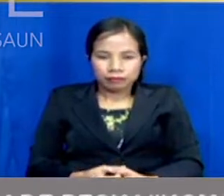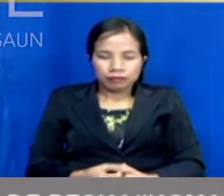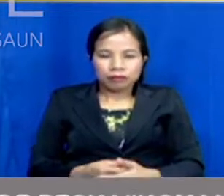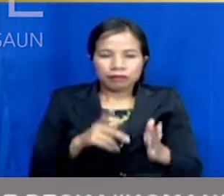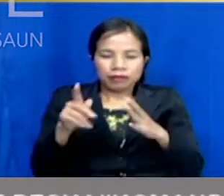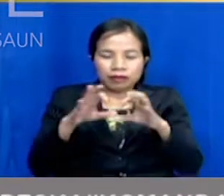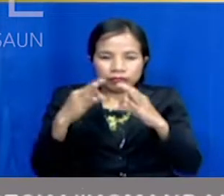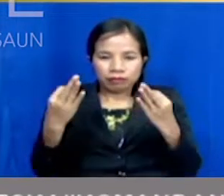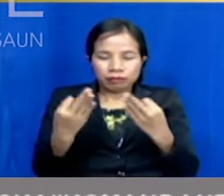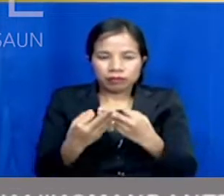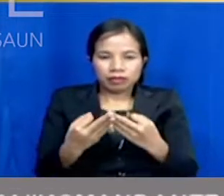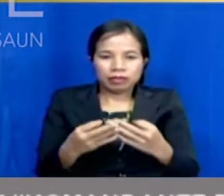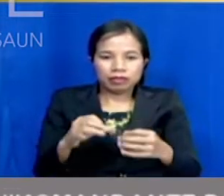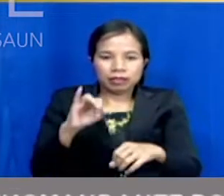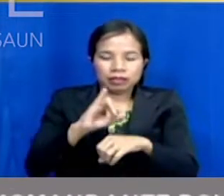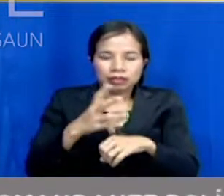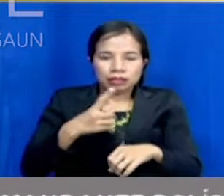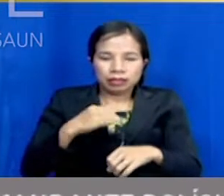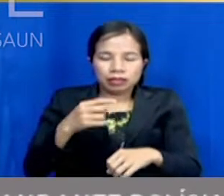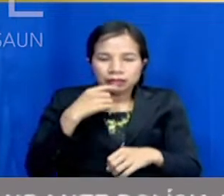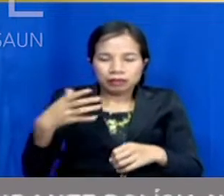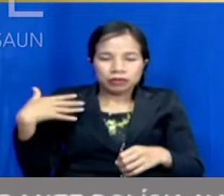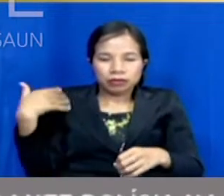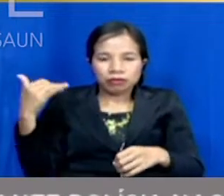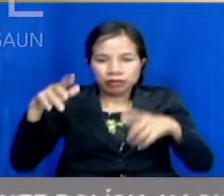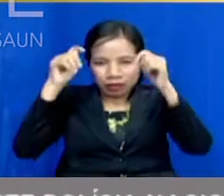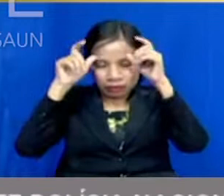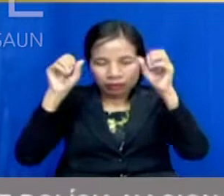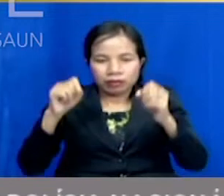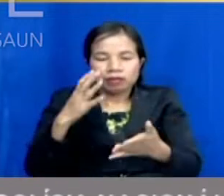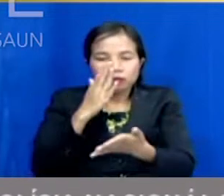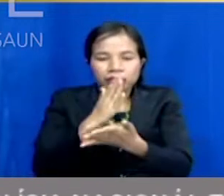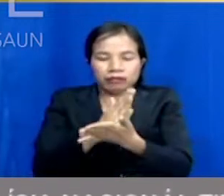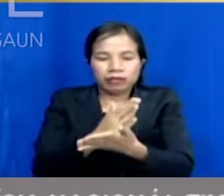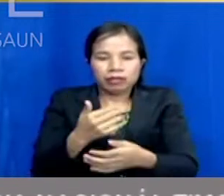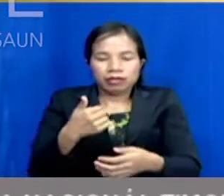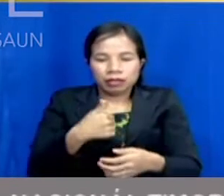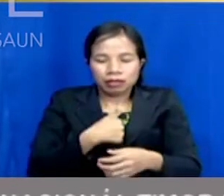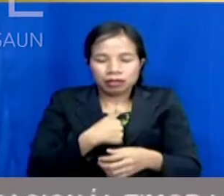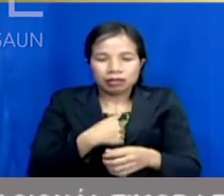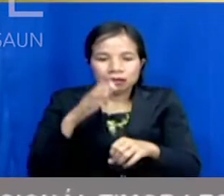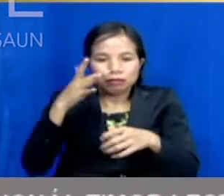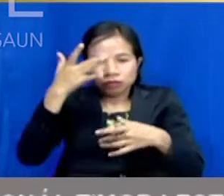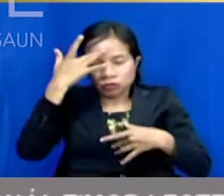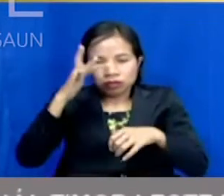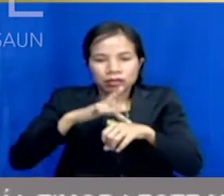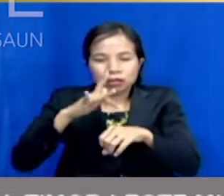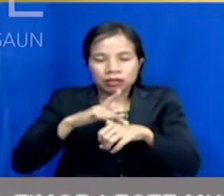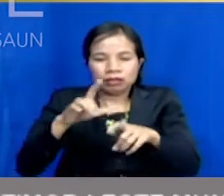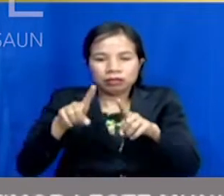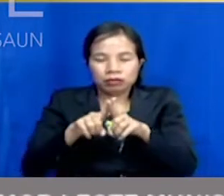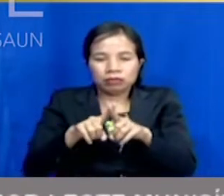Planeamento familiar di osse di alerta per juventud e Timor-Leste a tebele prevenan hus in moras contagiosa, incluimos sexo